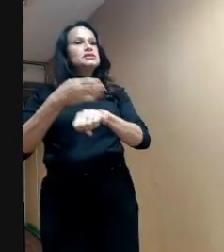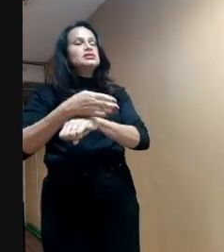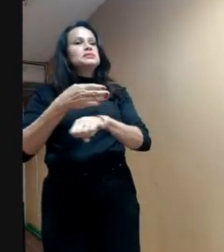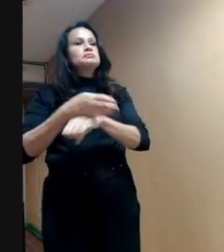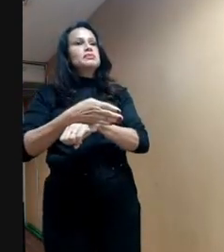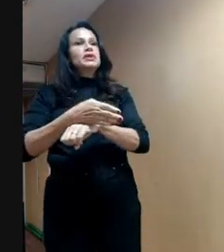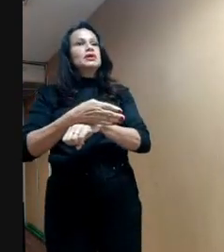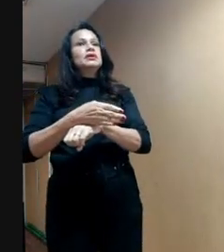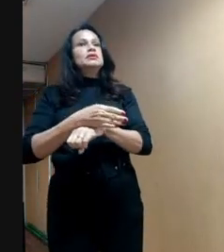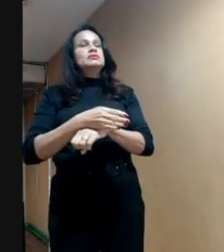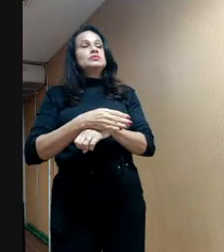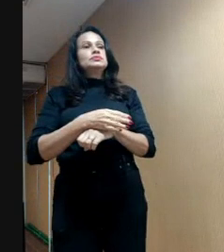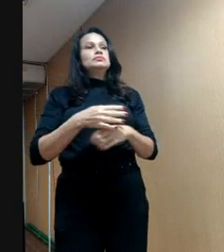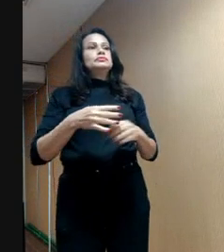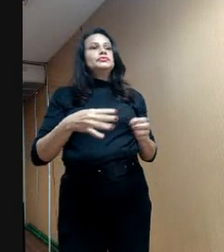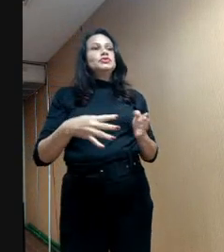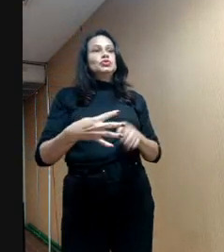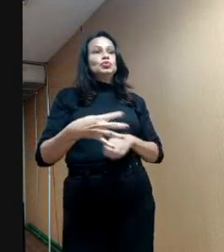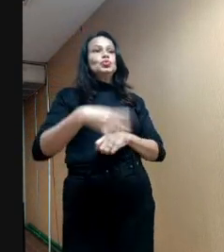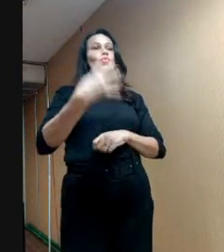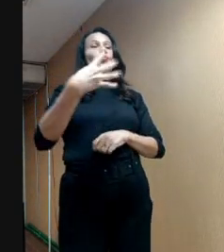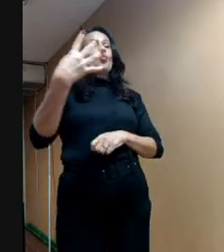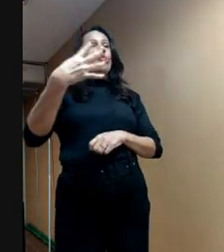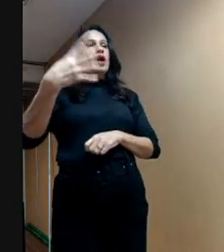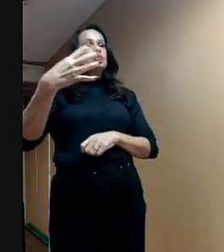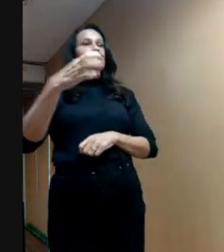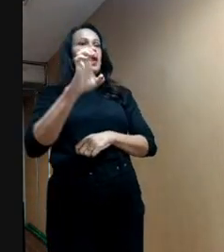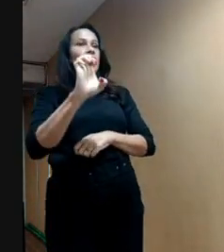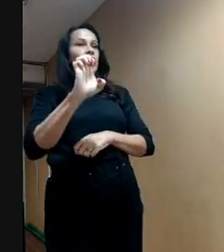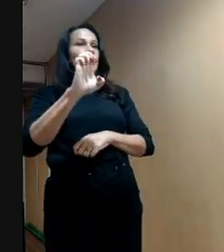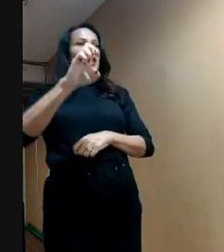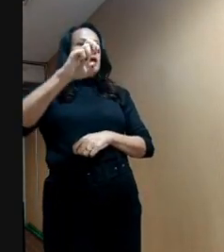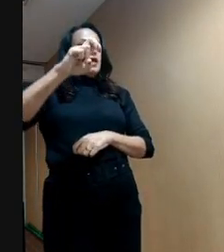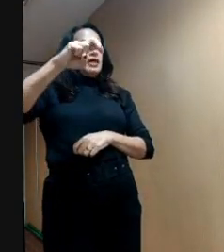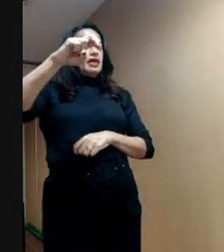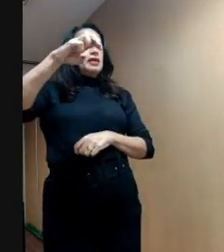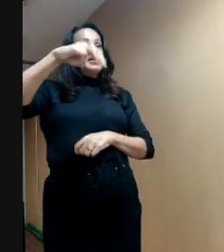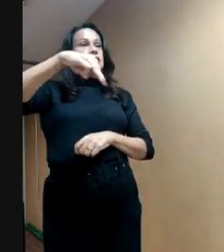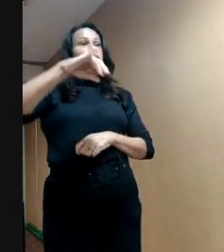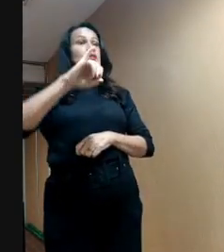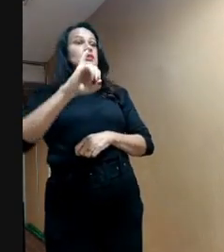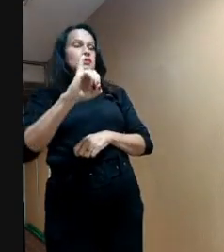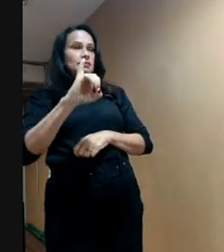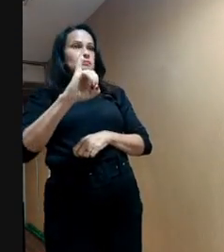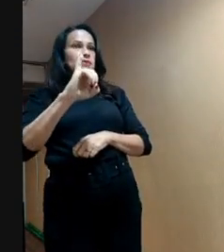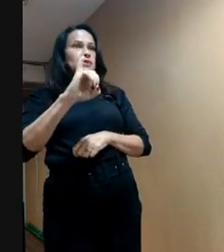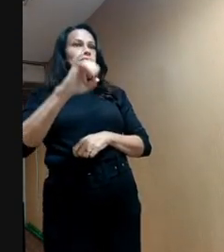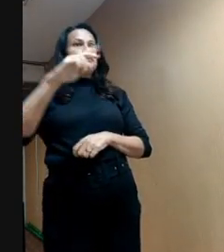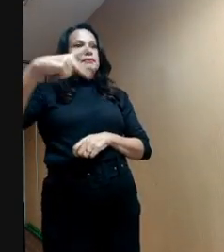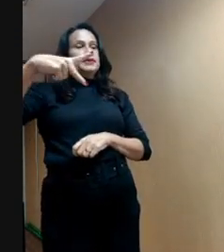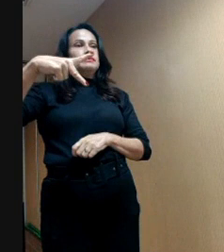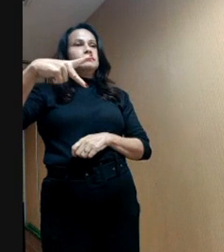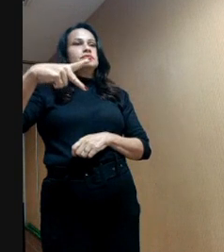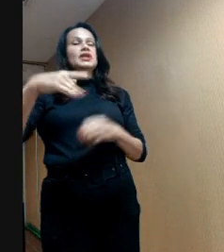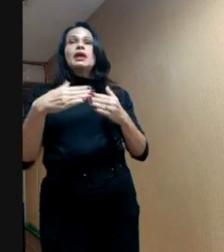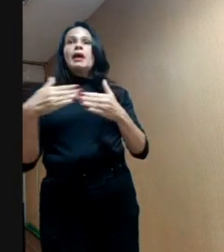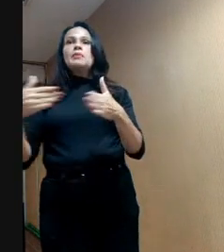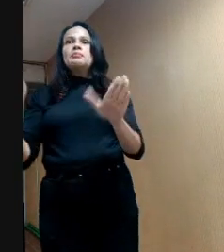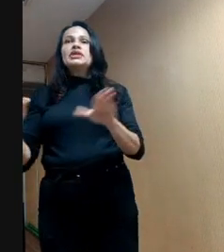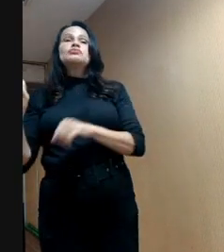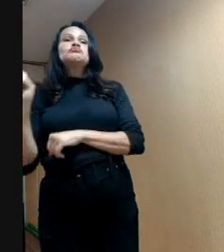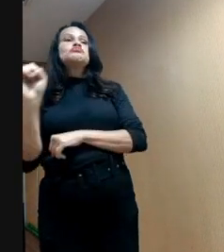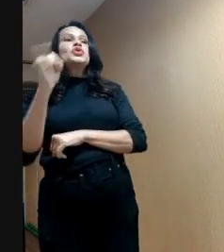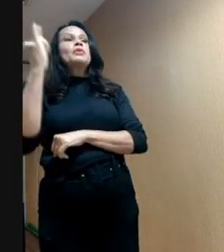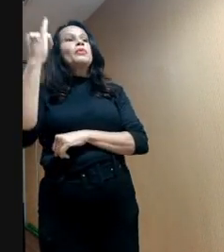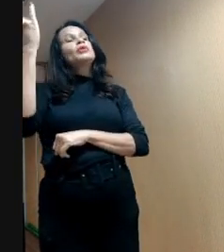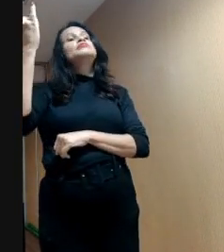do quarto EMIP, trazendo seus conhecimentos e abrindo esse importante evento. Então, que seja